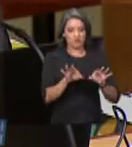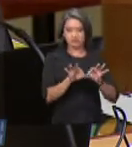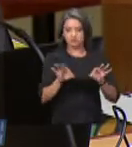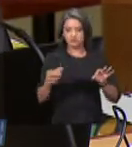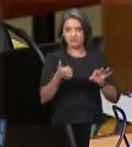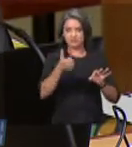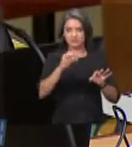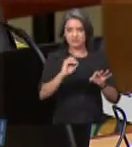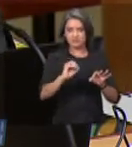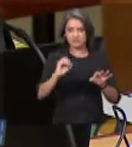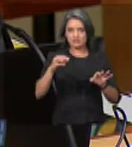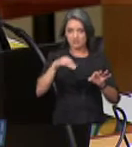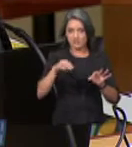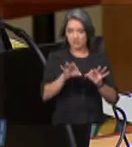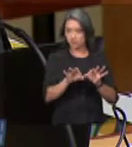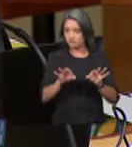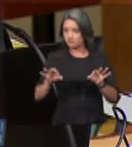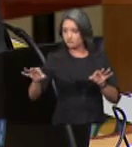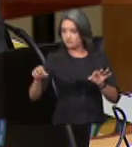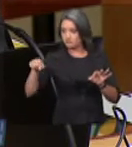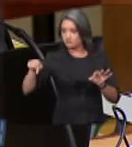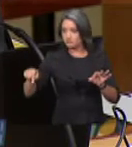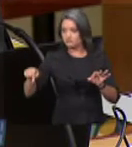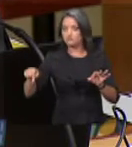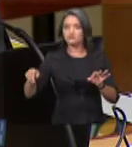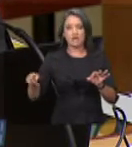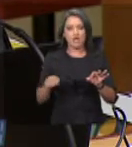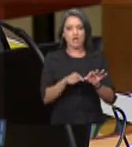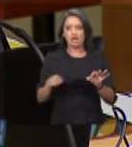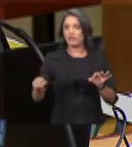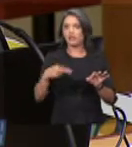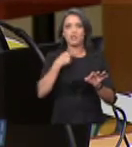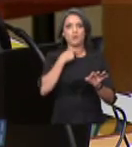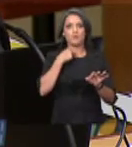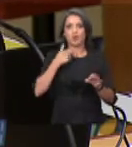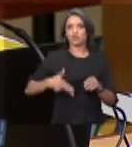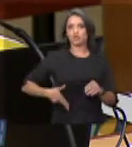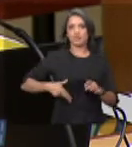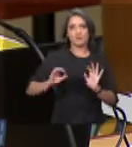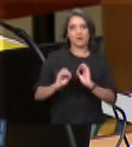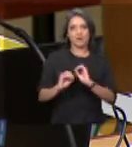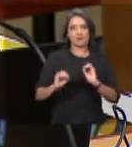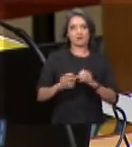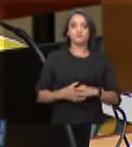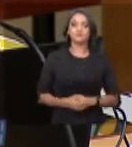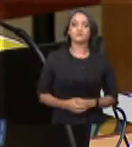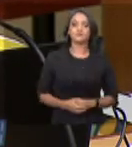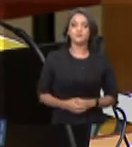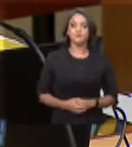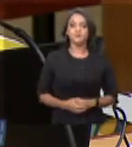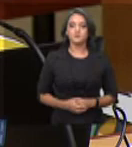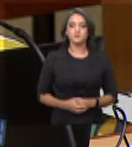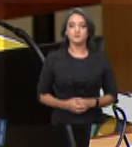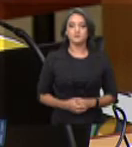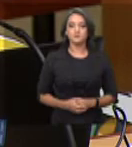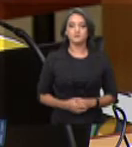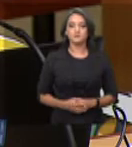salva as forças de segurança ninguém é pode entrar armado e mais também